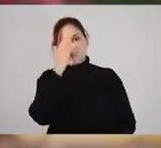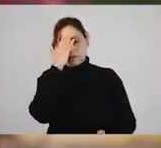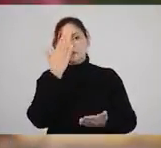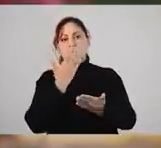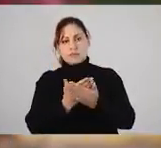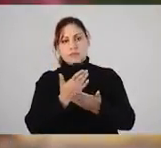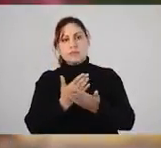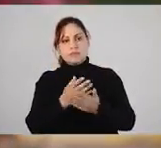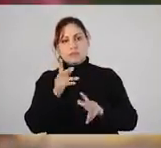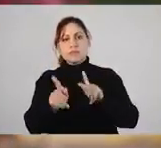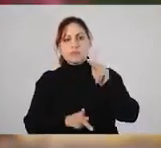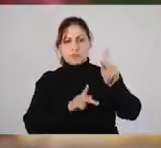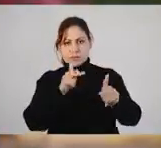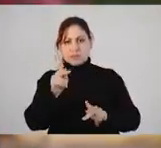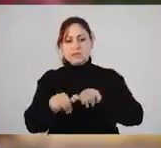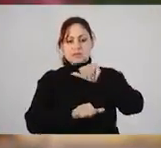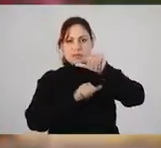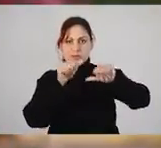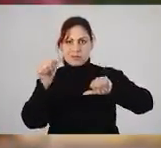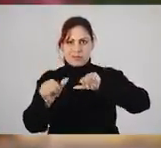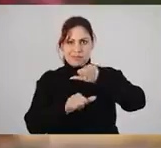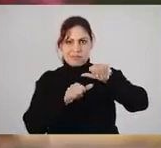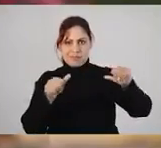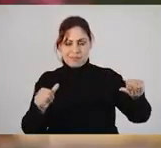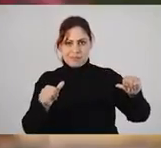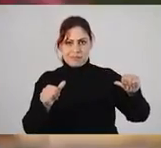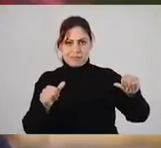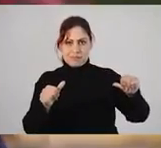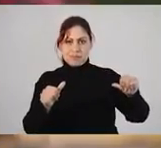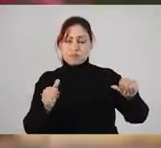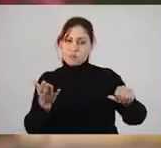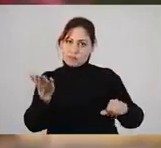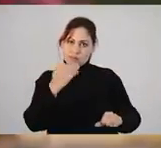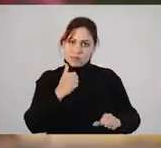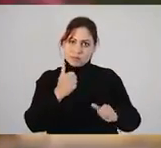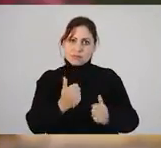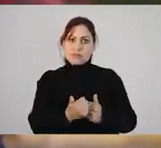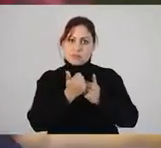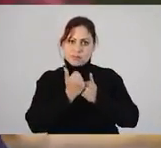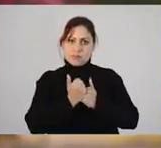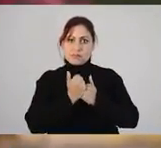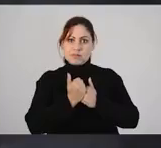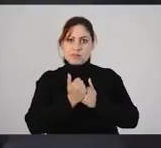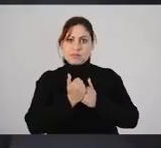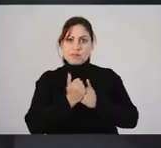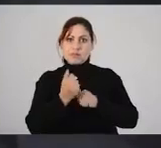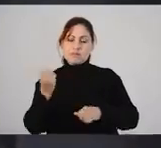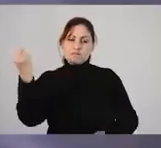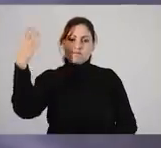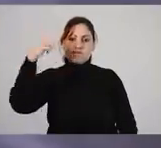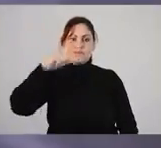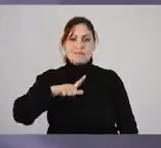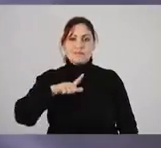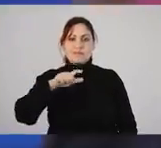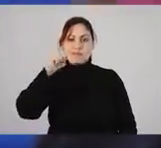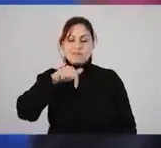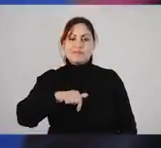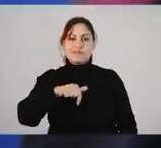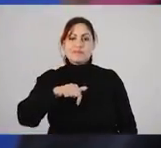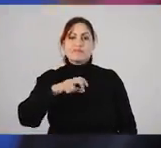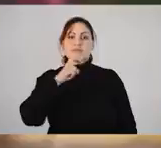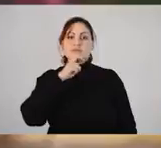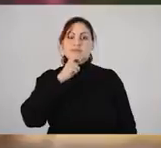porque eu acredito que são as pessoas que transformam a realidade. Dê uma chance à mudança. Vamos juntos fazer o sol brilhar em